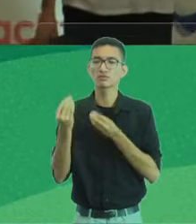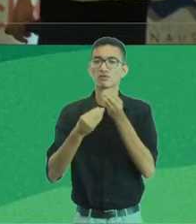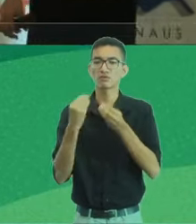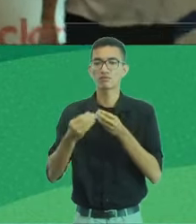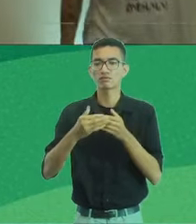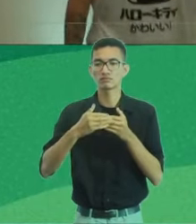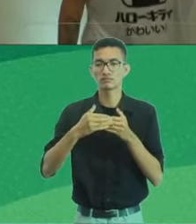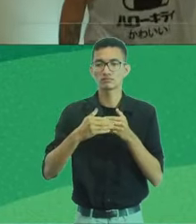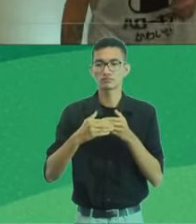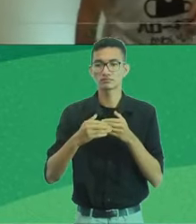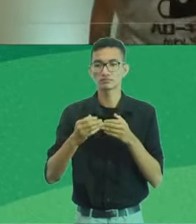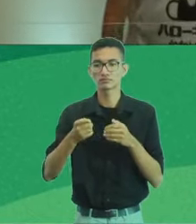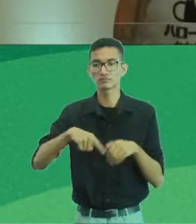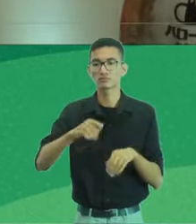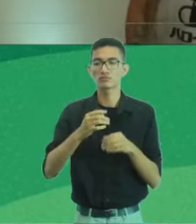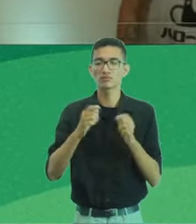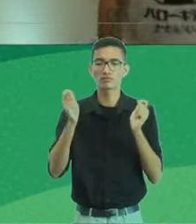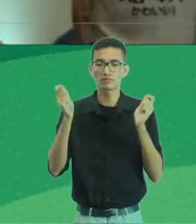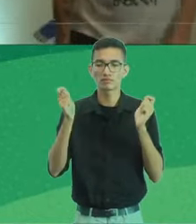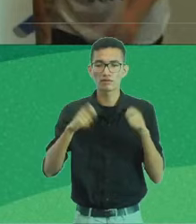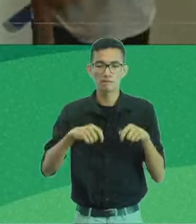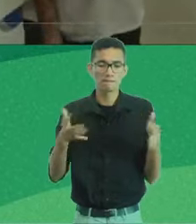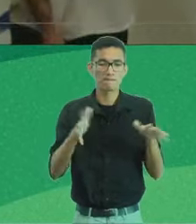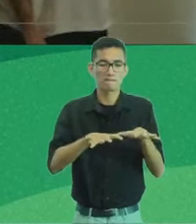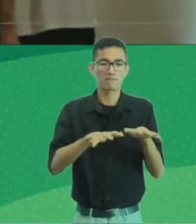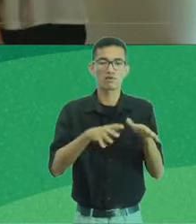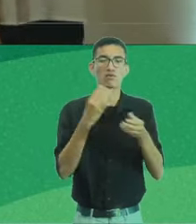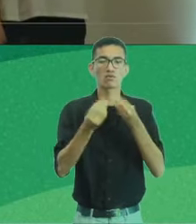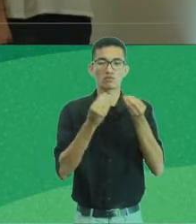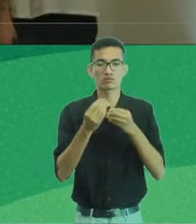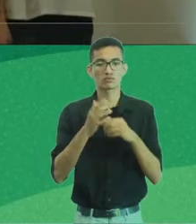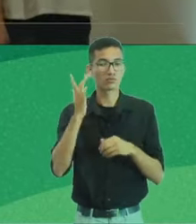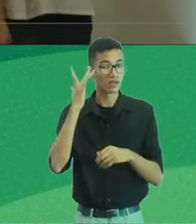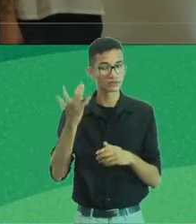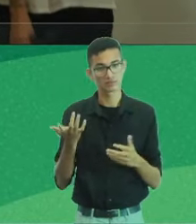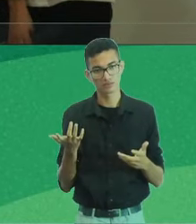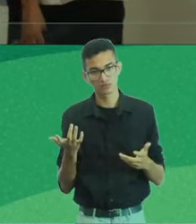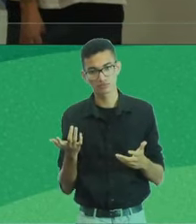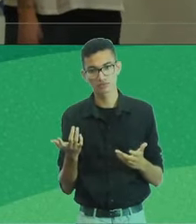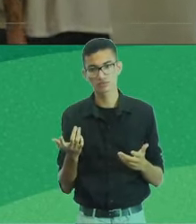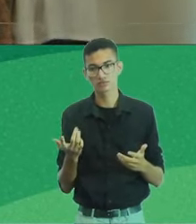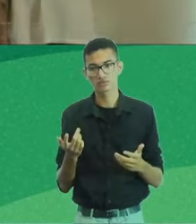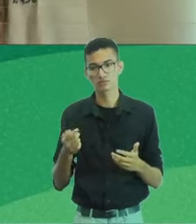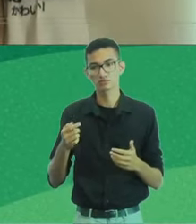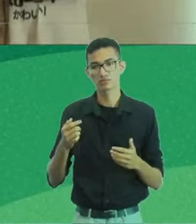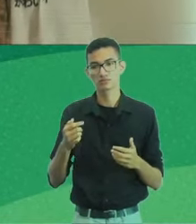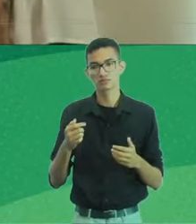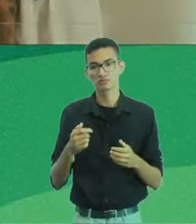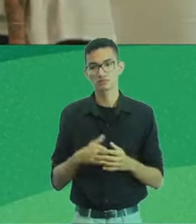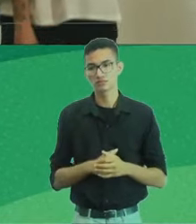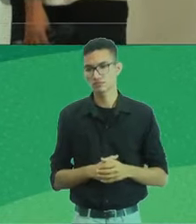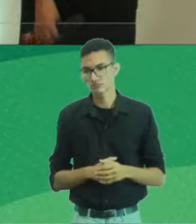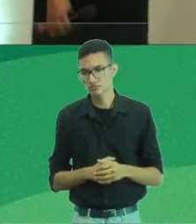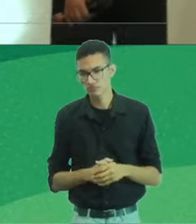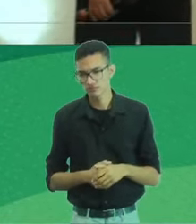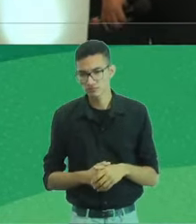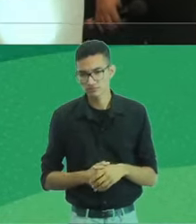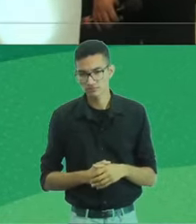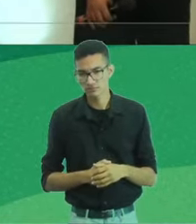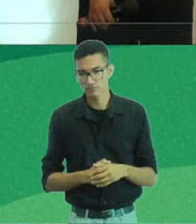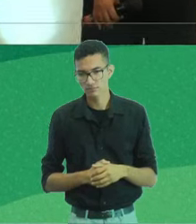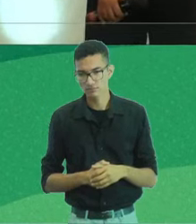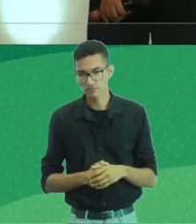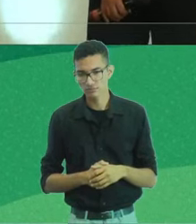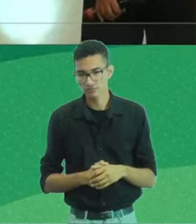ser como podemos ser mais inclusivos acho que superando a nós mesmos nossas